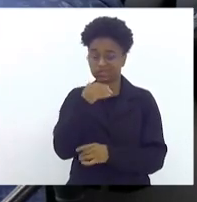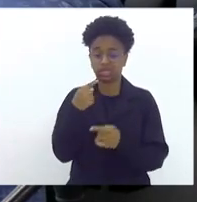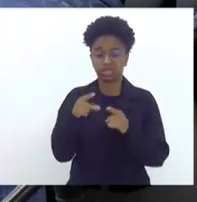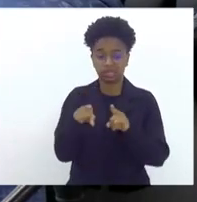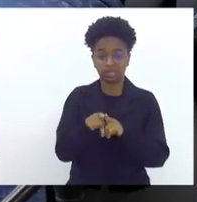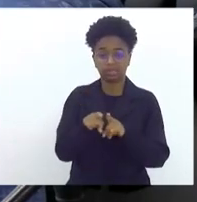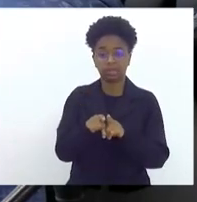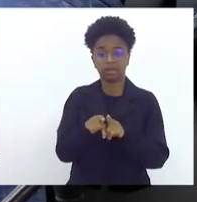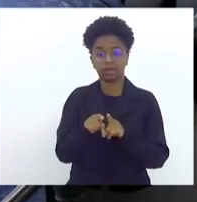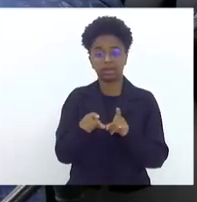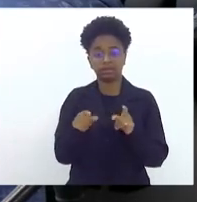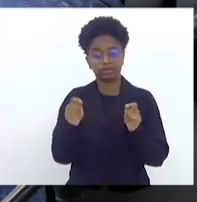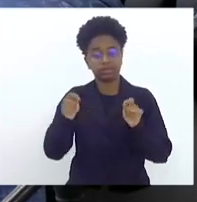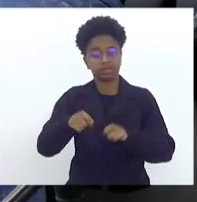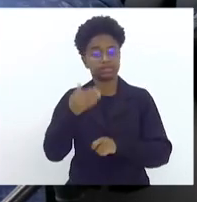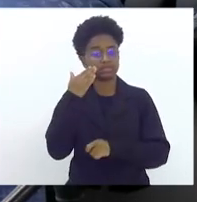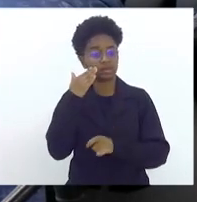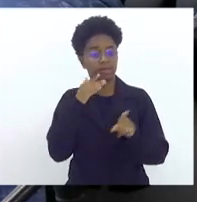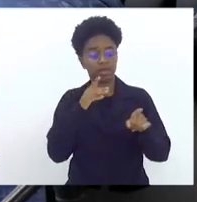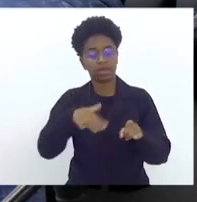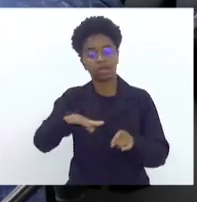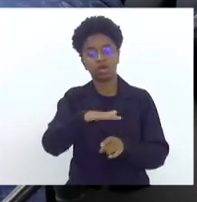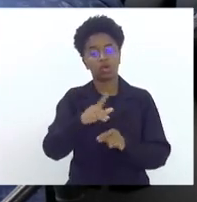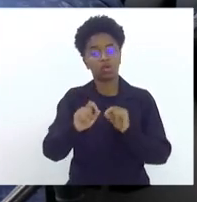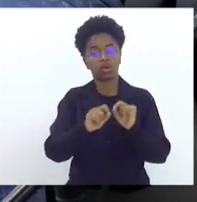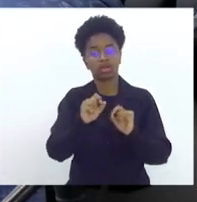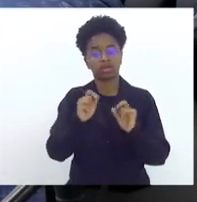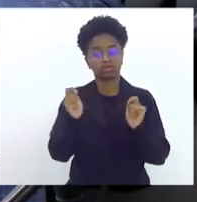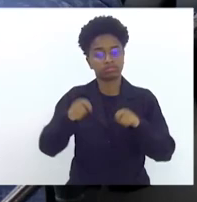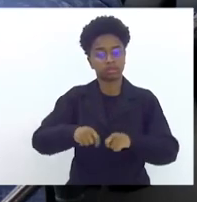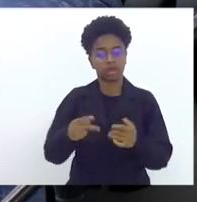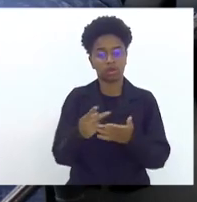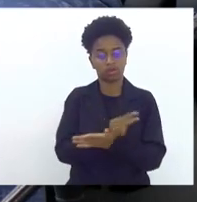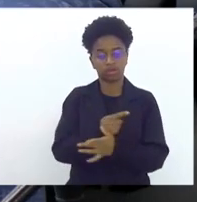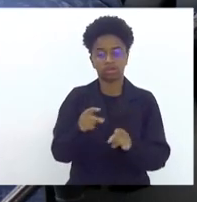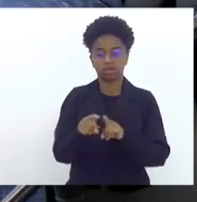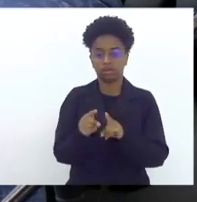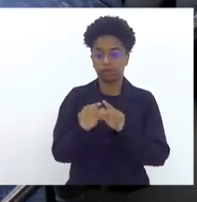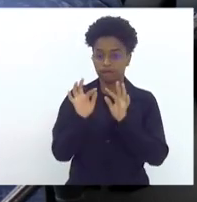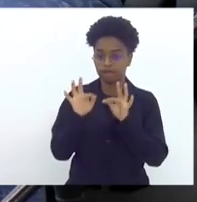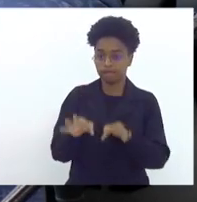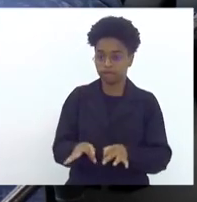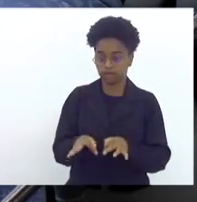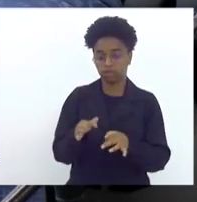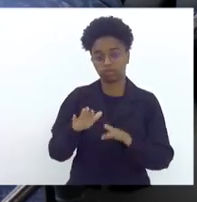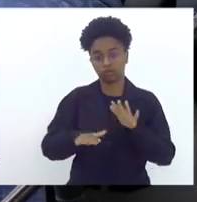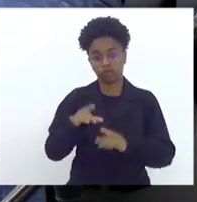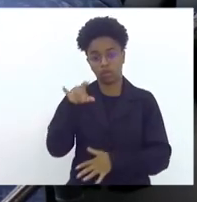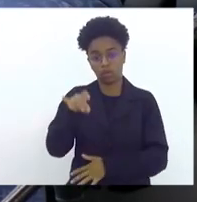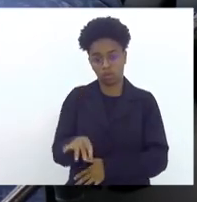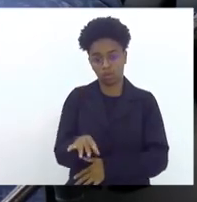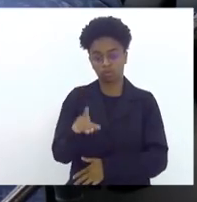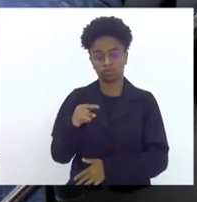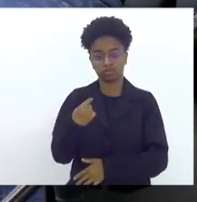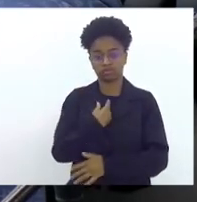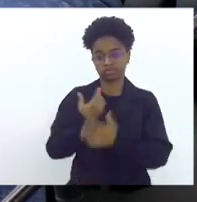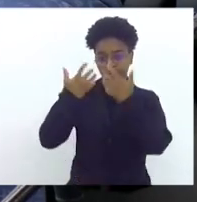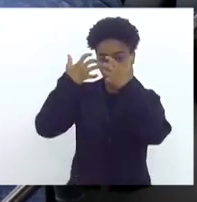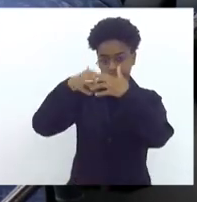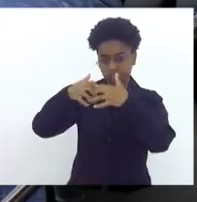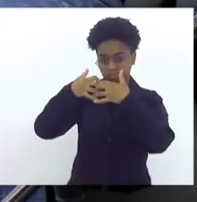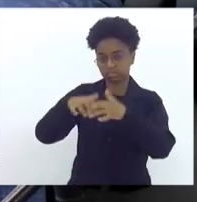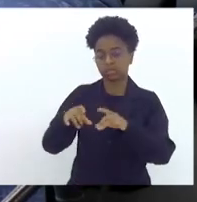pelas terem noção no que pode vir acontecer e finalmente Talvez seja o último ponto a se refletir